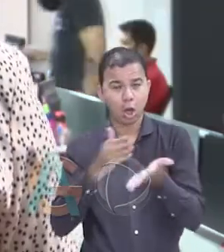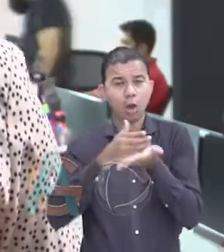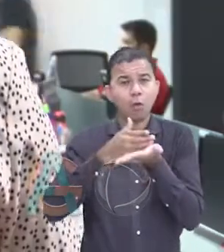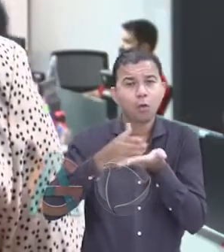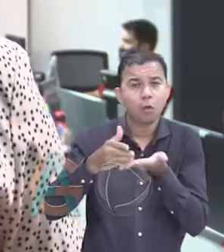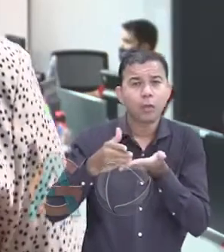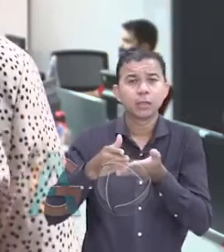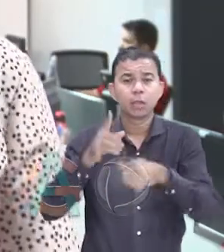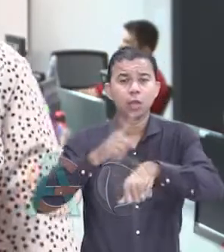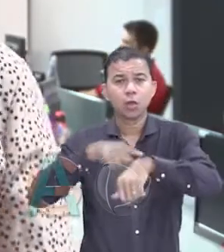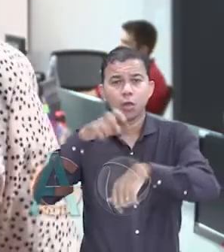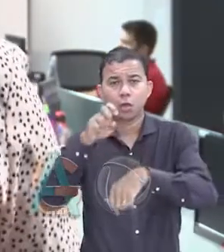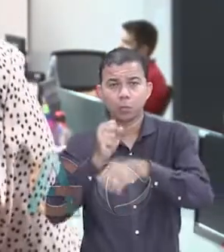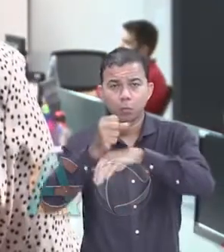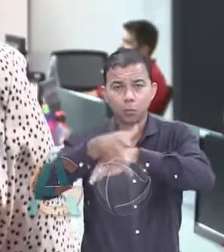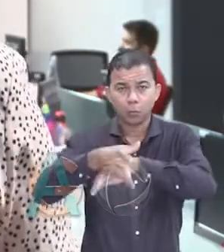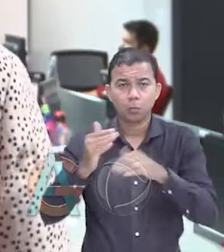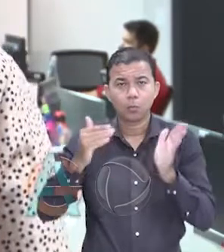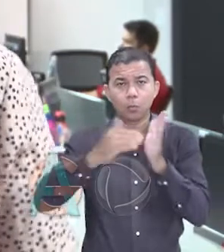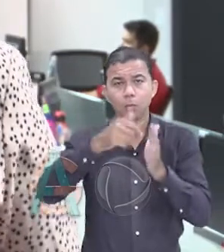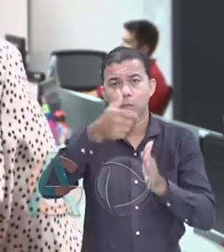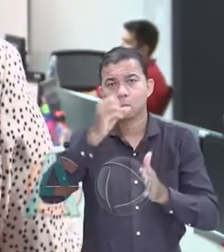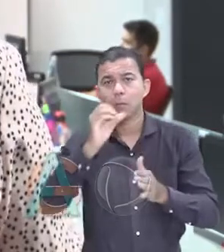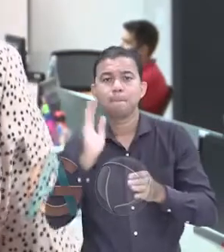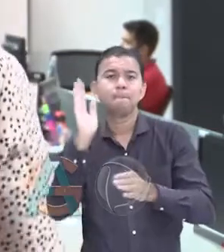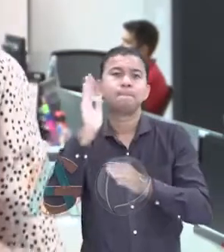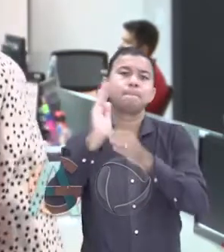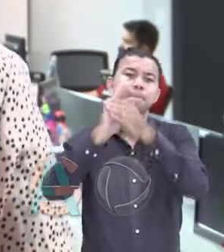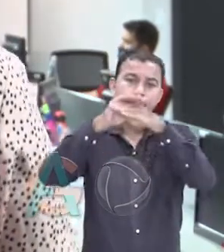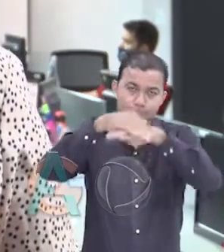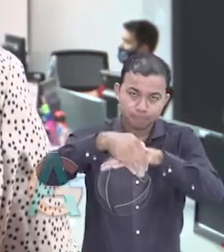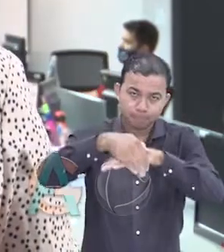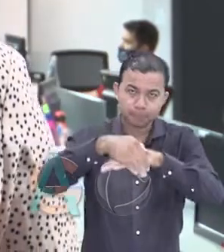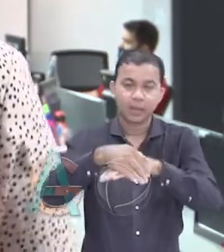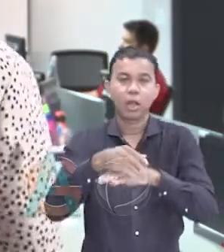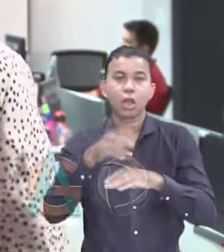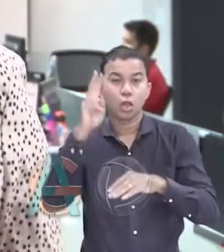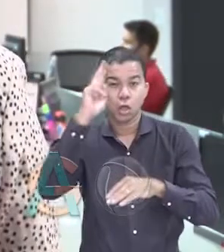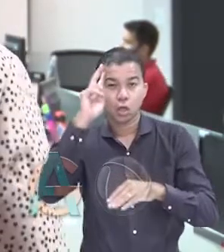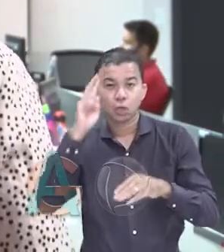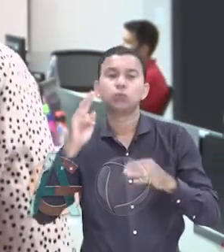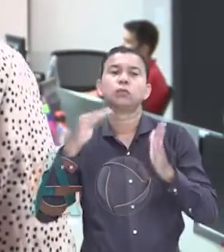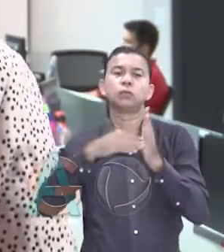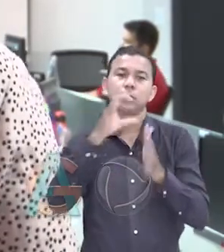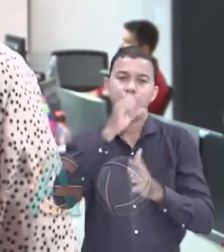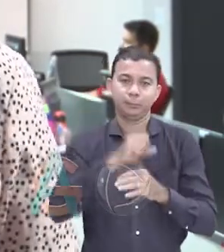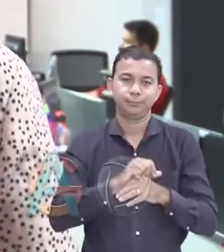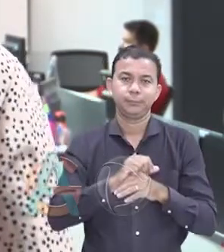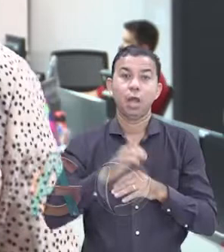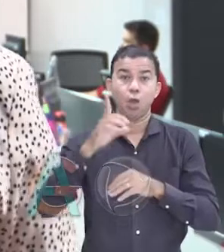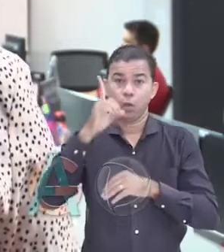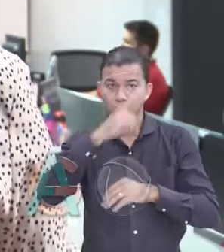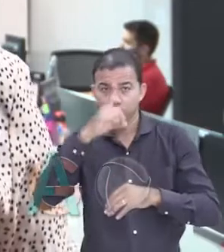ser, a partir de agora, das 5 horas da manhã às 10 horas da noite, de segunda a sábado. Nos domingos, fica mantido o horário